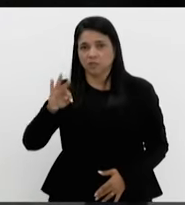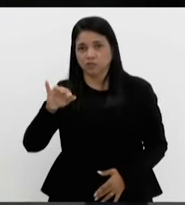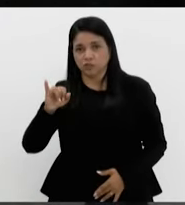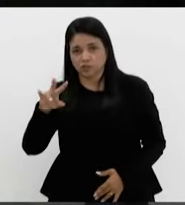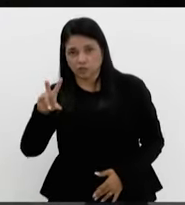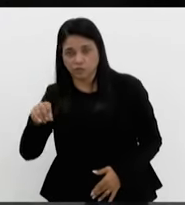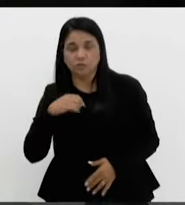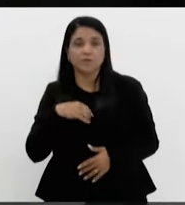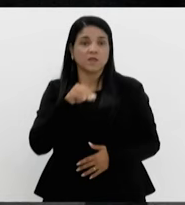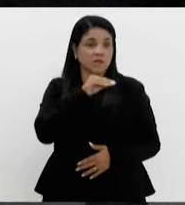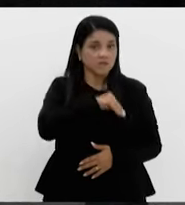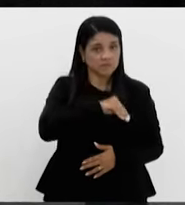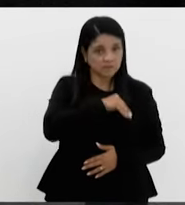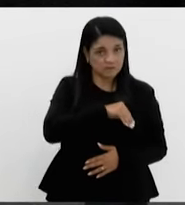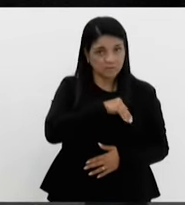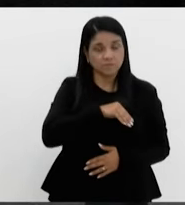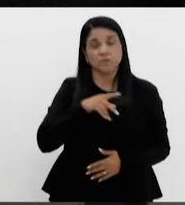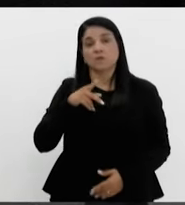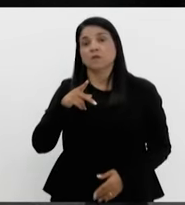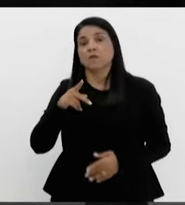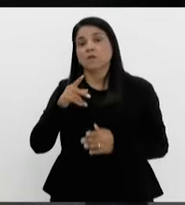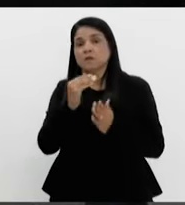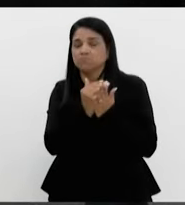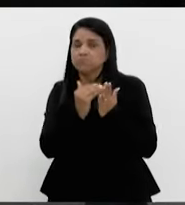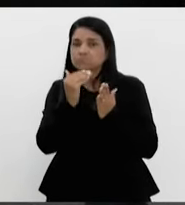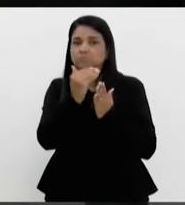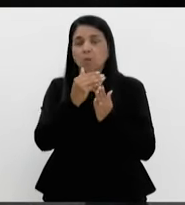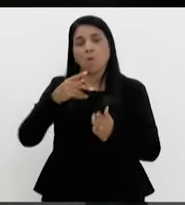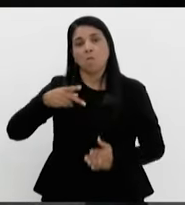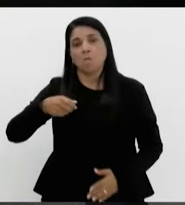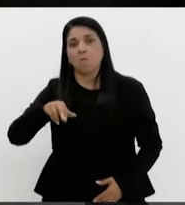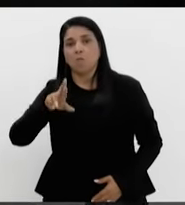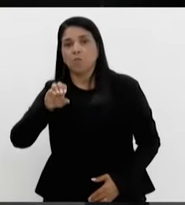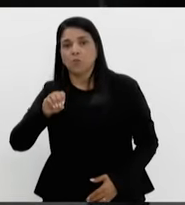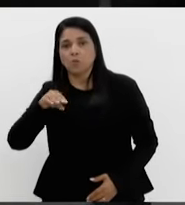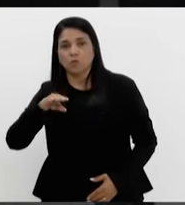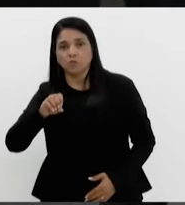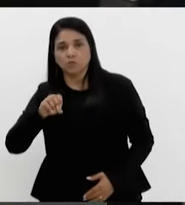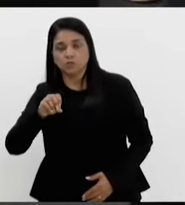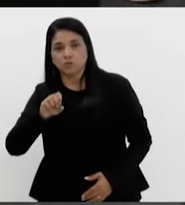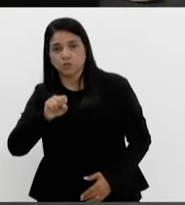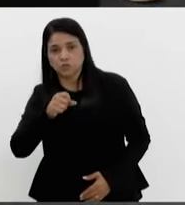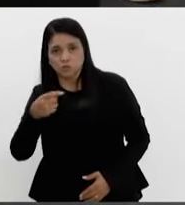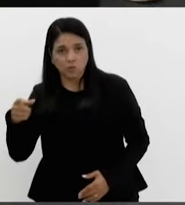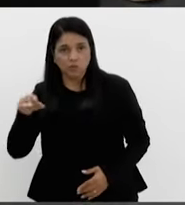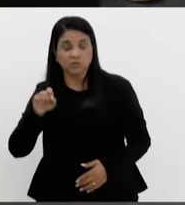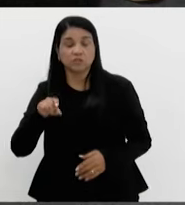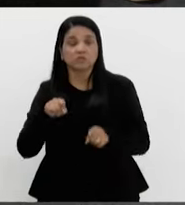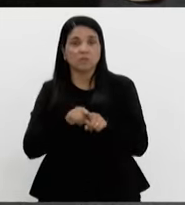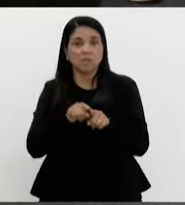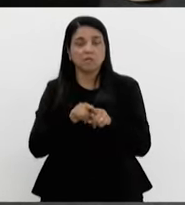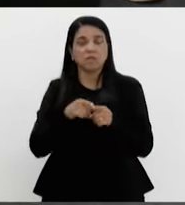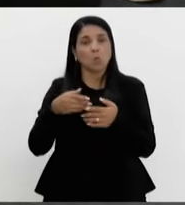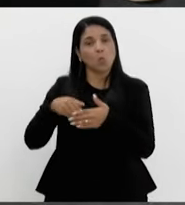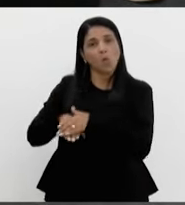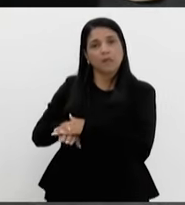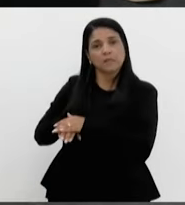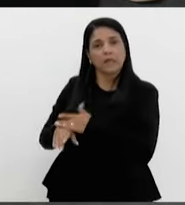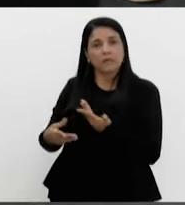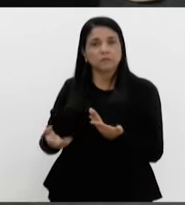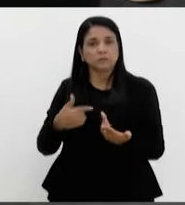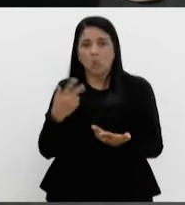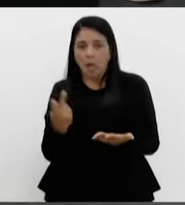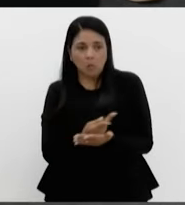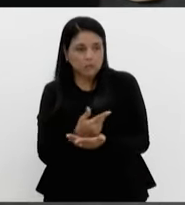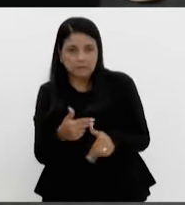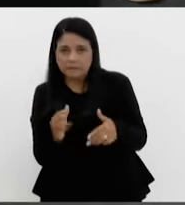salarial, às promoções que estão engavetadas, às promoções que estão engarrafadas, não acontece, não